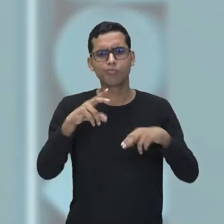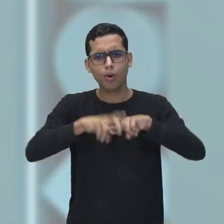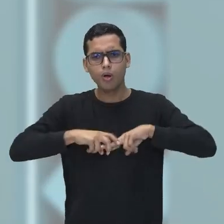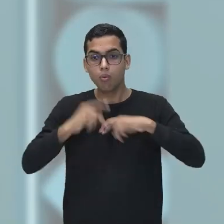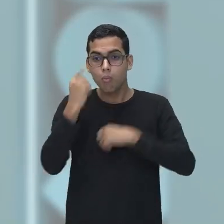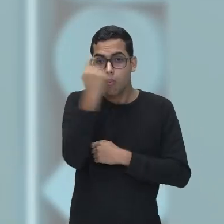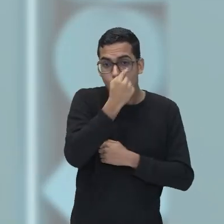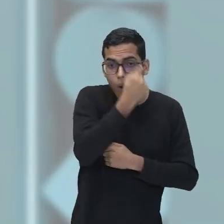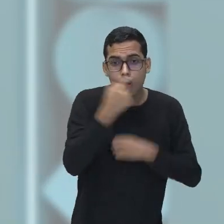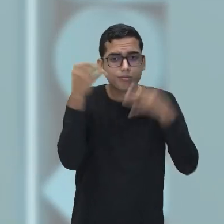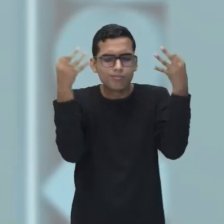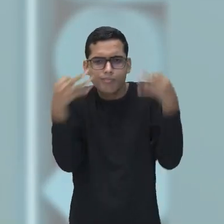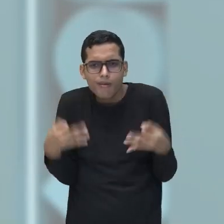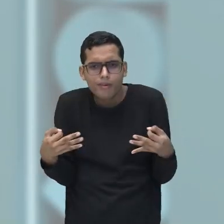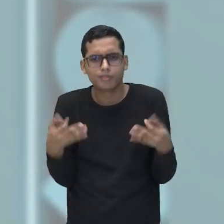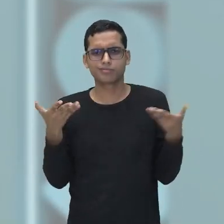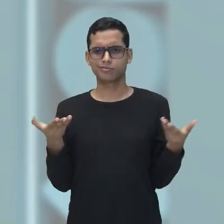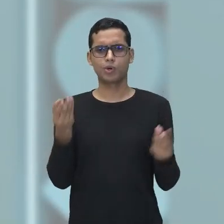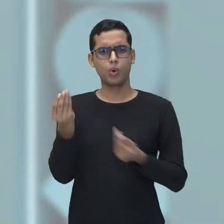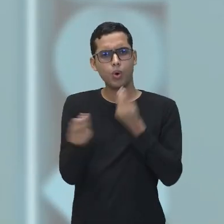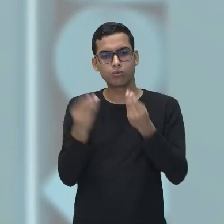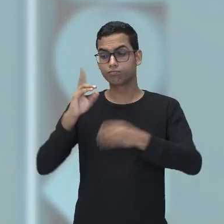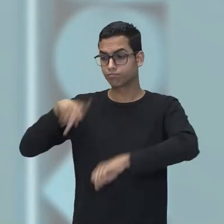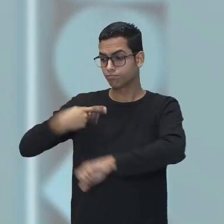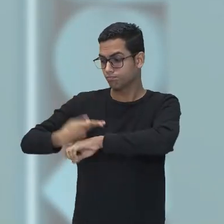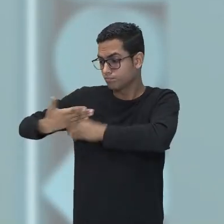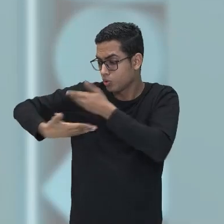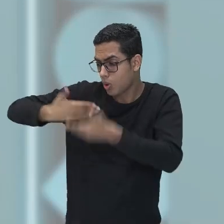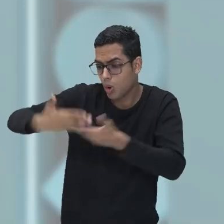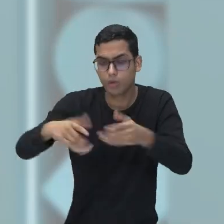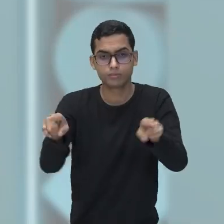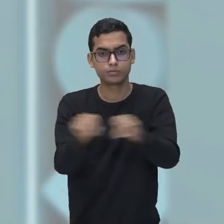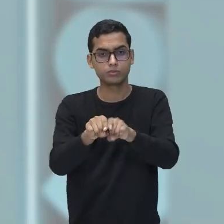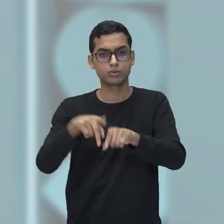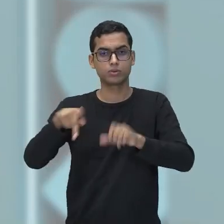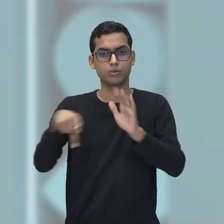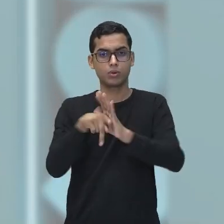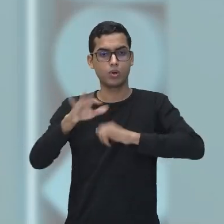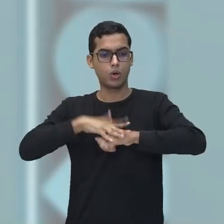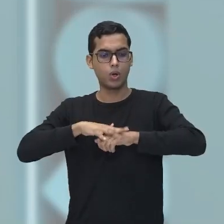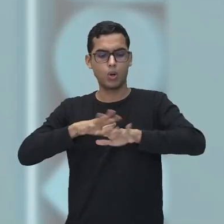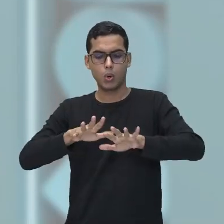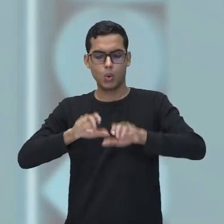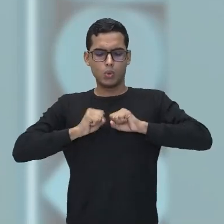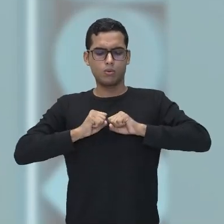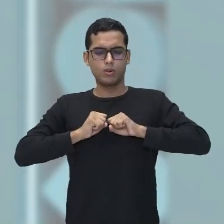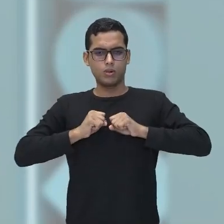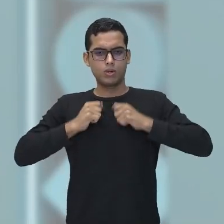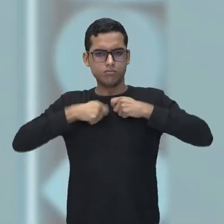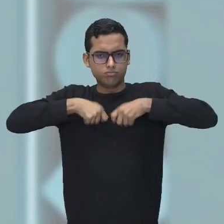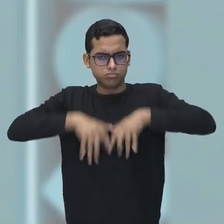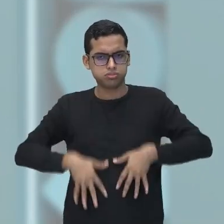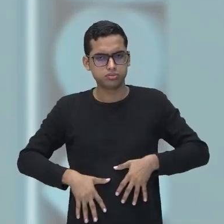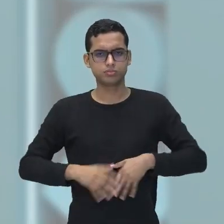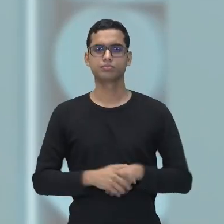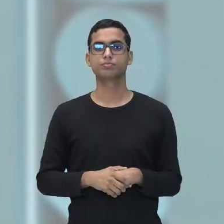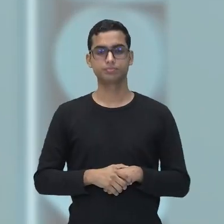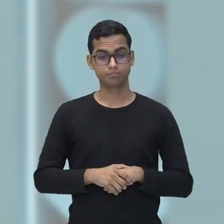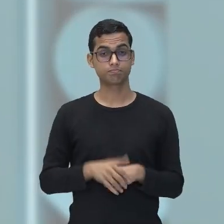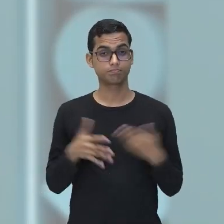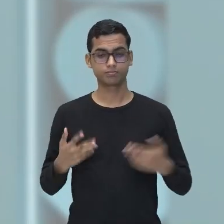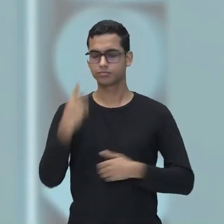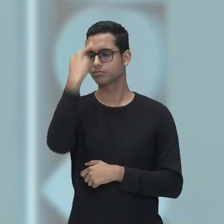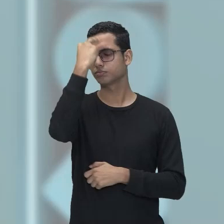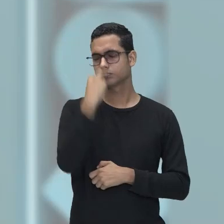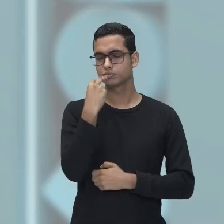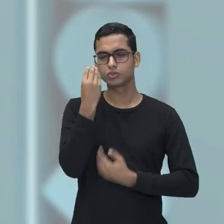vai se estender, né, ao longo do processo dessa contaminação. E há quem interprete essa questão da cegueira